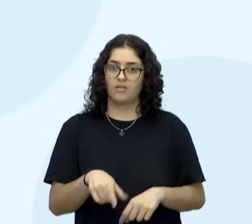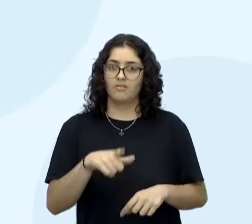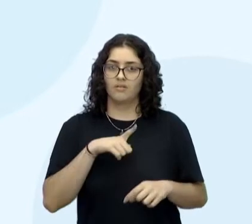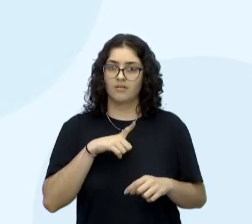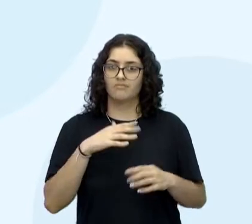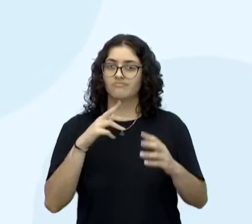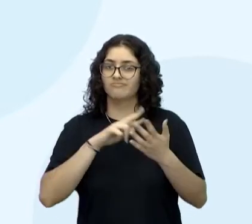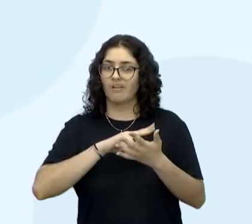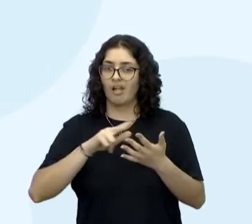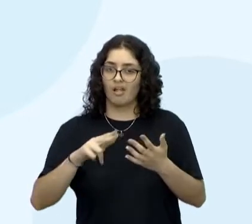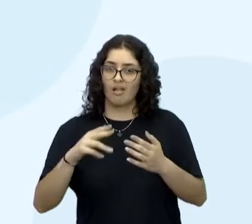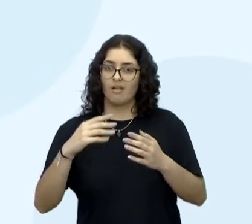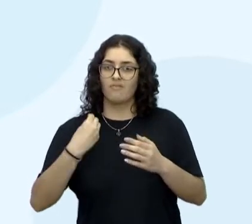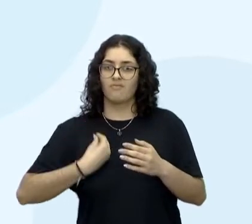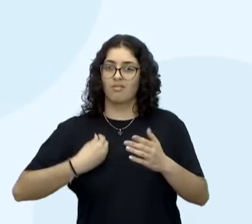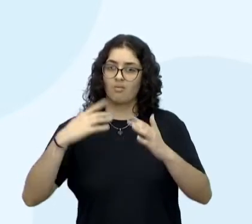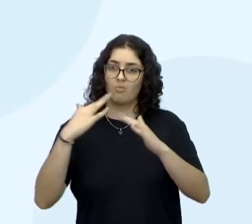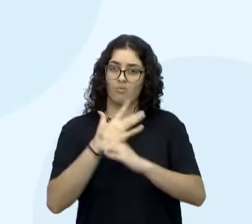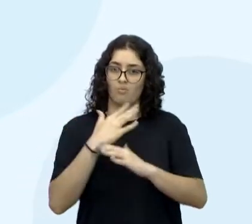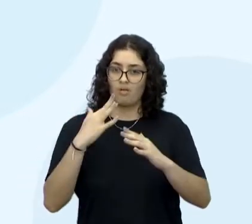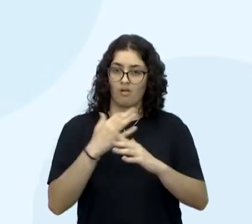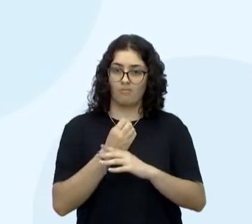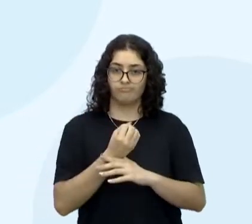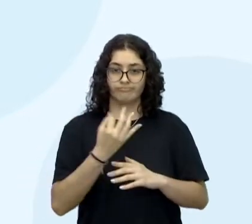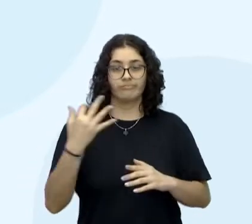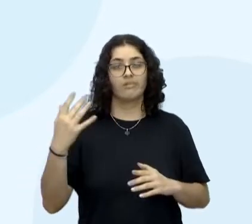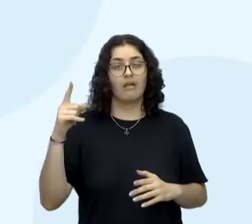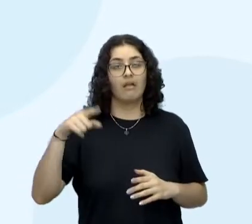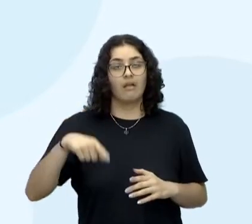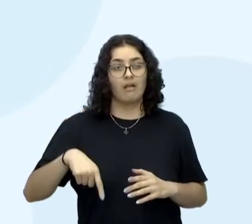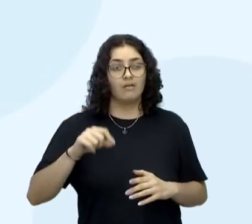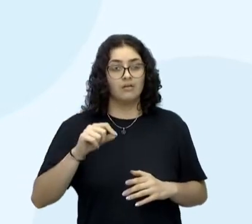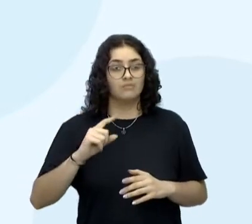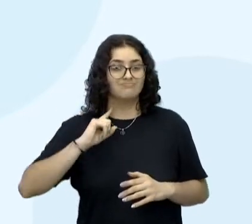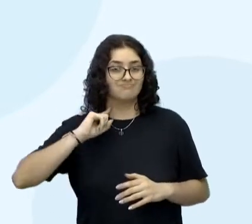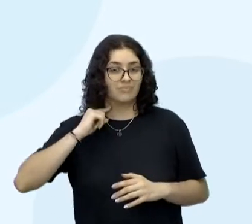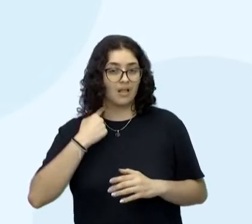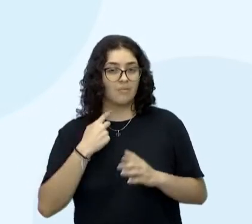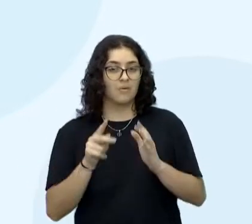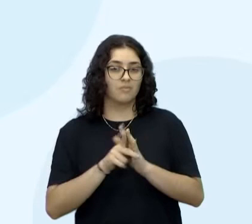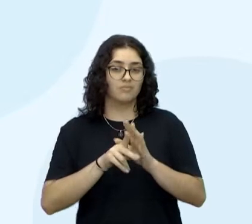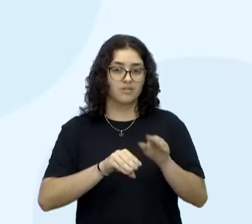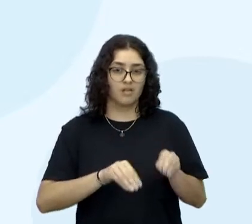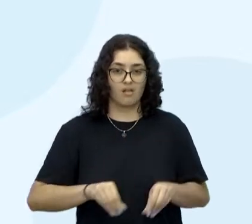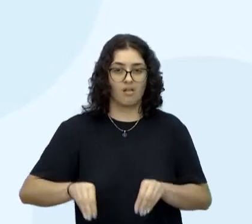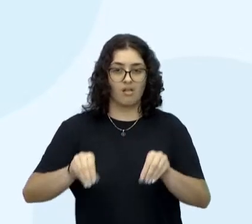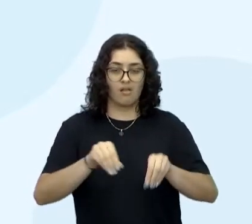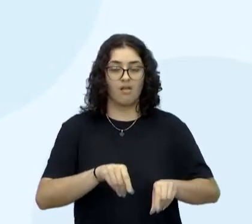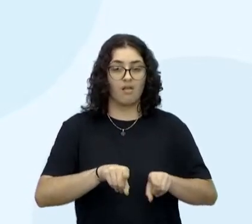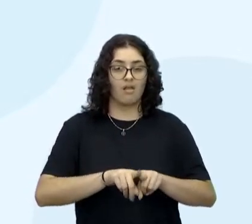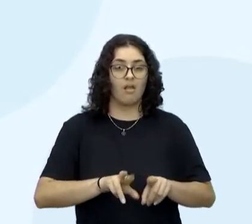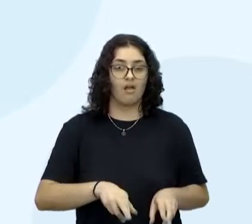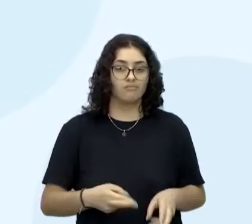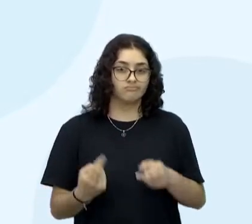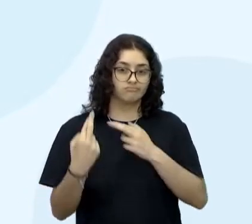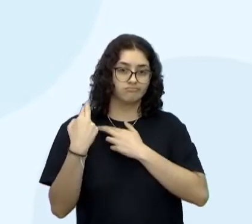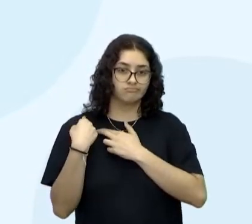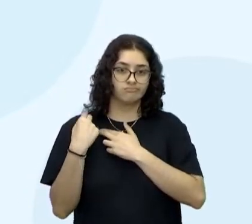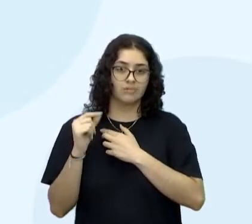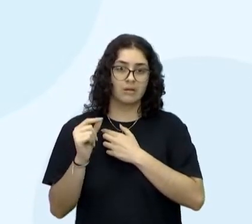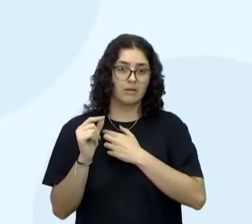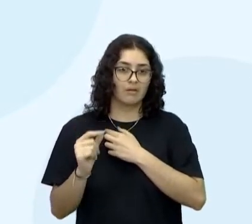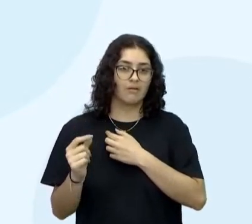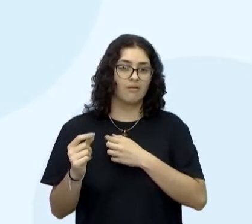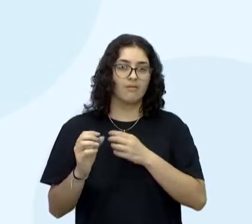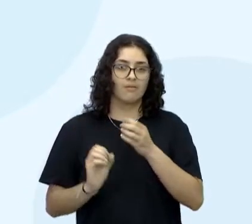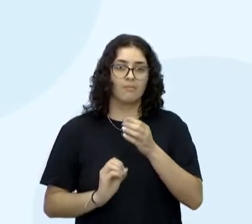em quantidade é a principal fonte causadora da poluição dos solos. É responsável pela produção